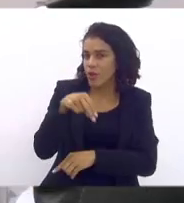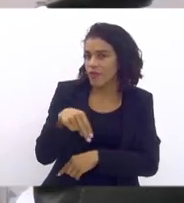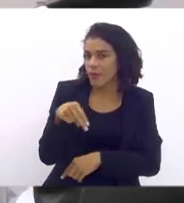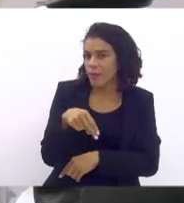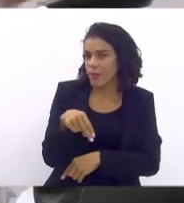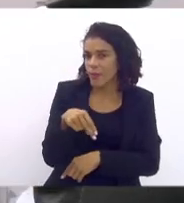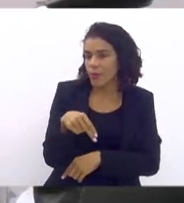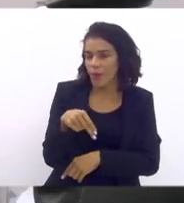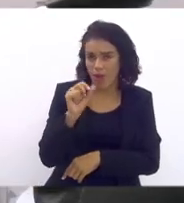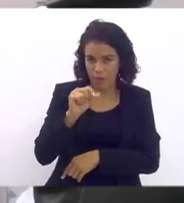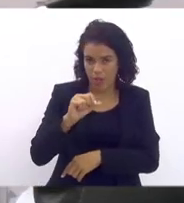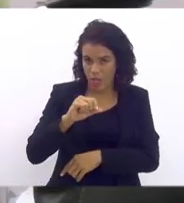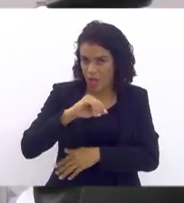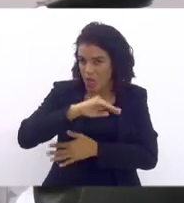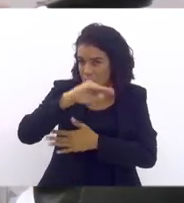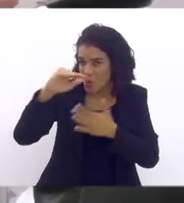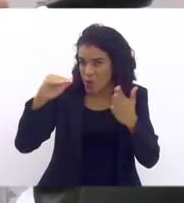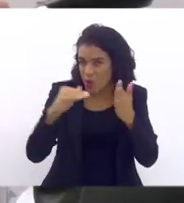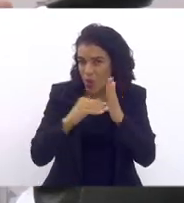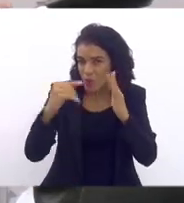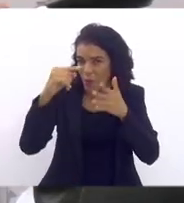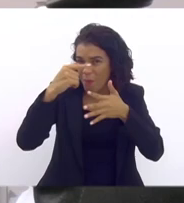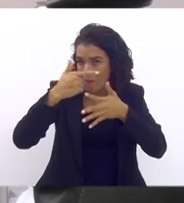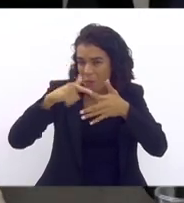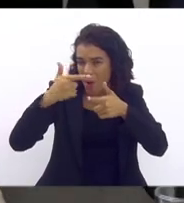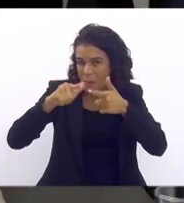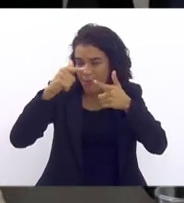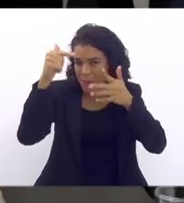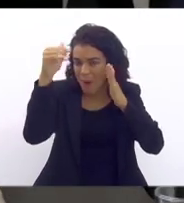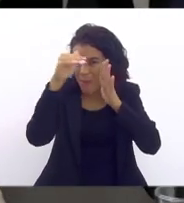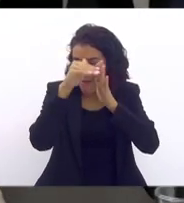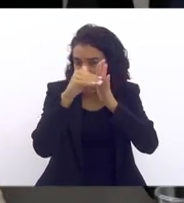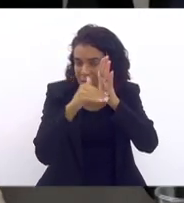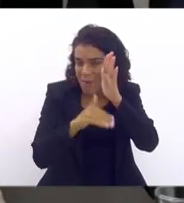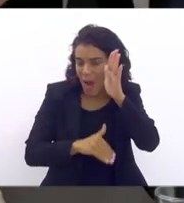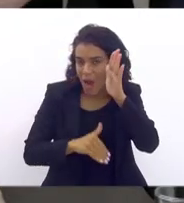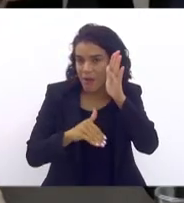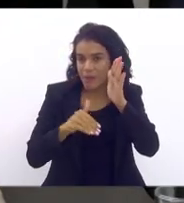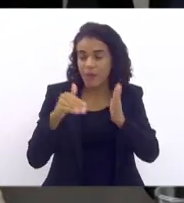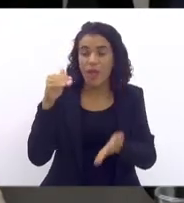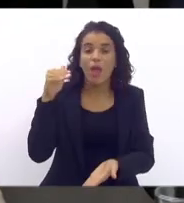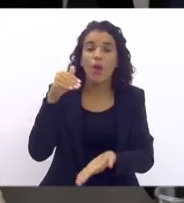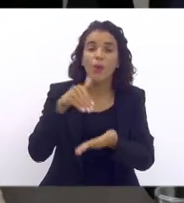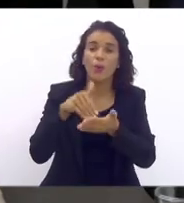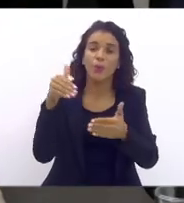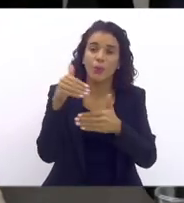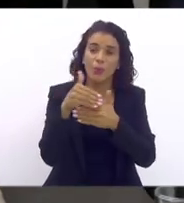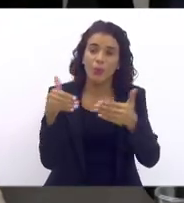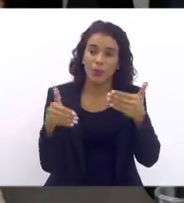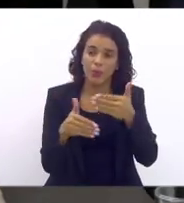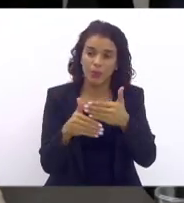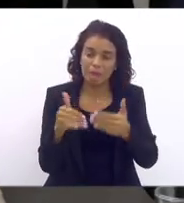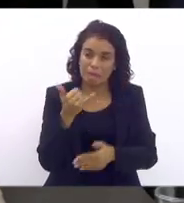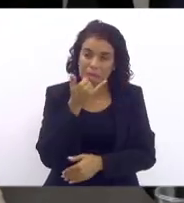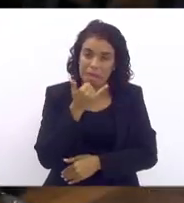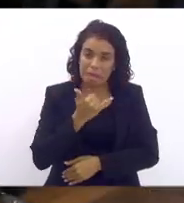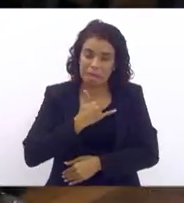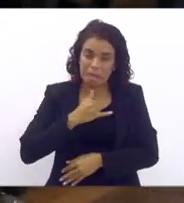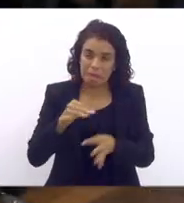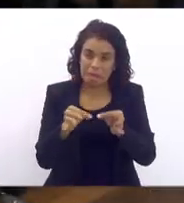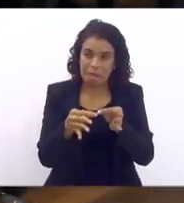Novembro é pegar tudo e discutir tudo aí não vai acontecer nada a gente vai chegar nesse tema é o último slide tá me desculpa pela pelo por alongar aqui a